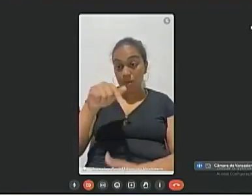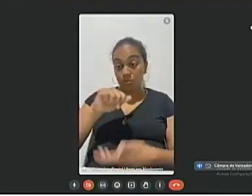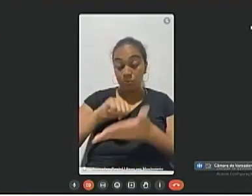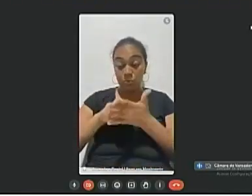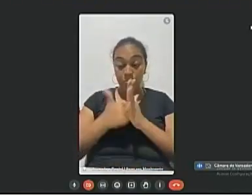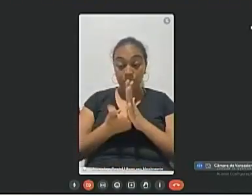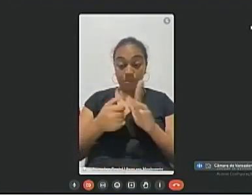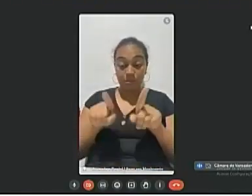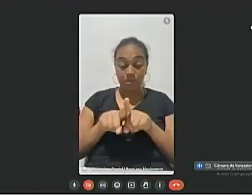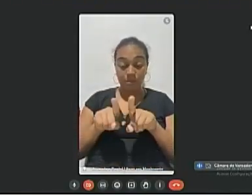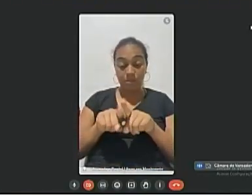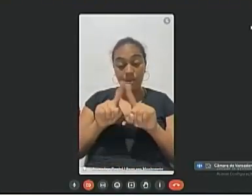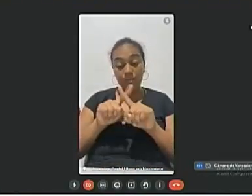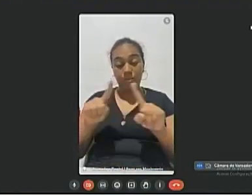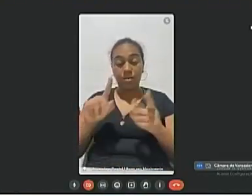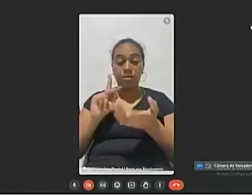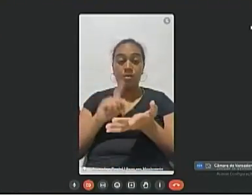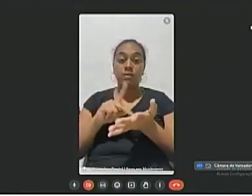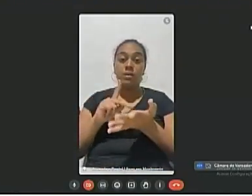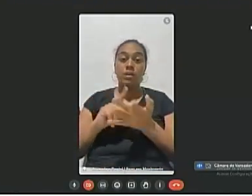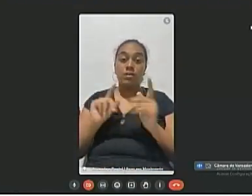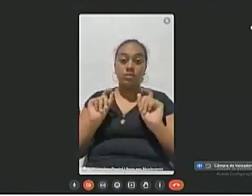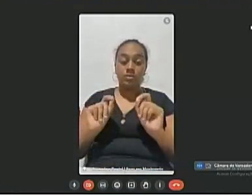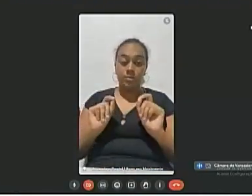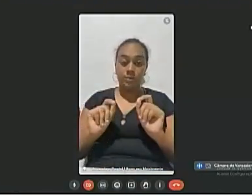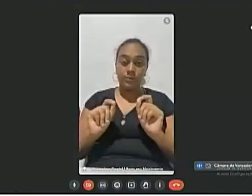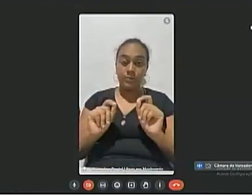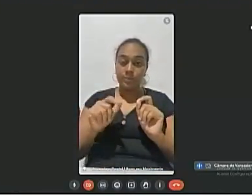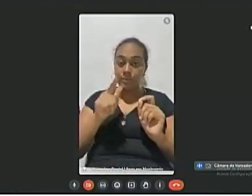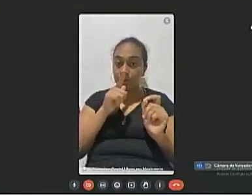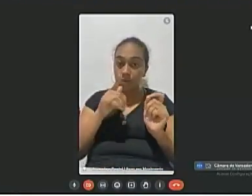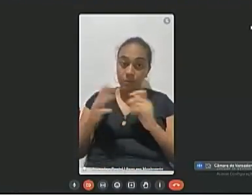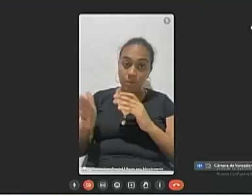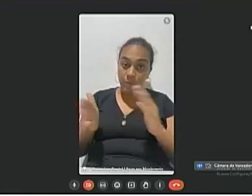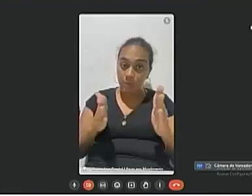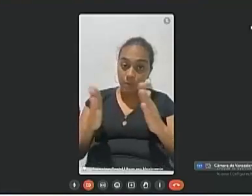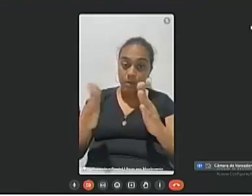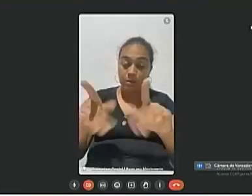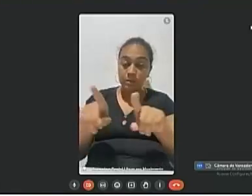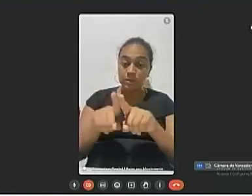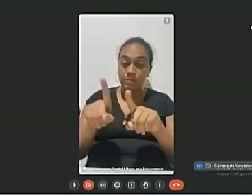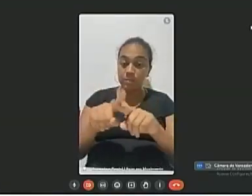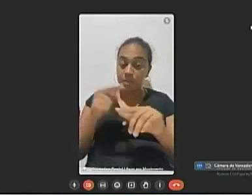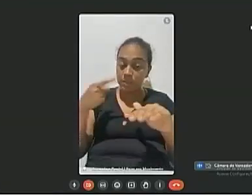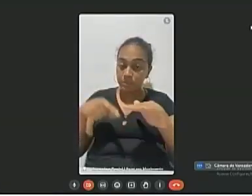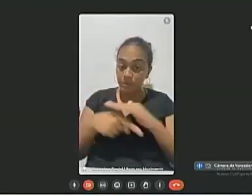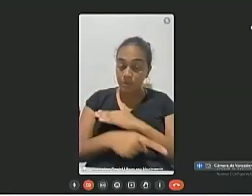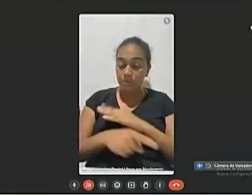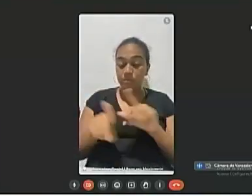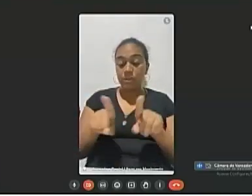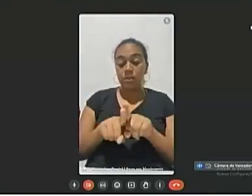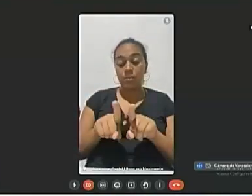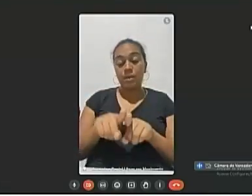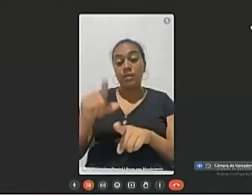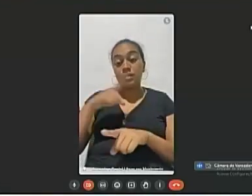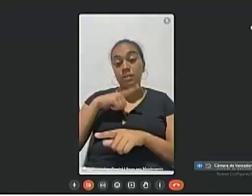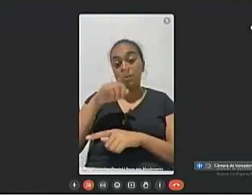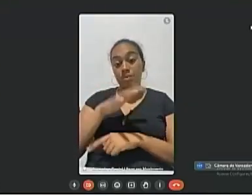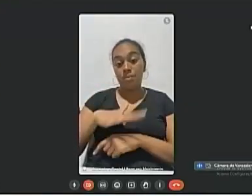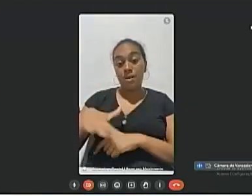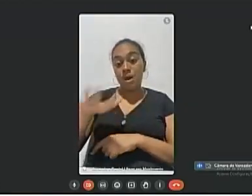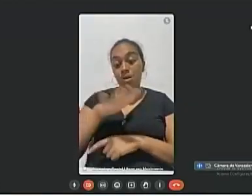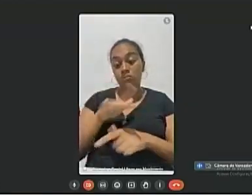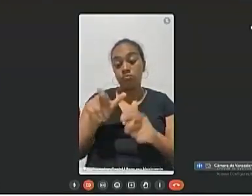escoamento. Mas, na verdade, muito provavelmente ali, o rio ele estreita no mapa, mas ele se aprofunda, né? Então, ele tem uma área de escoamento grande